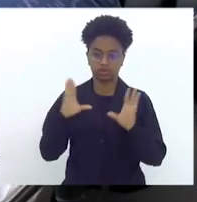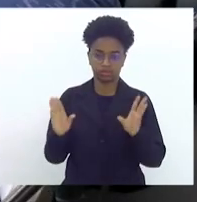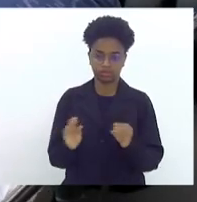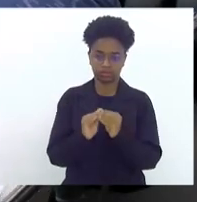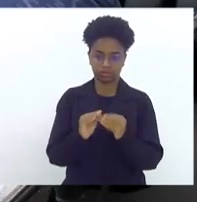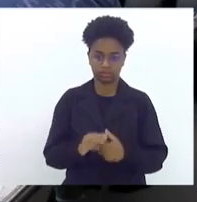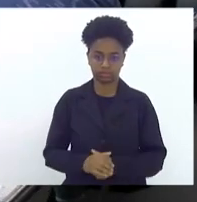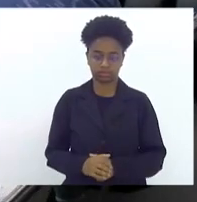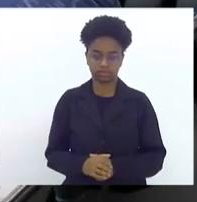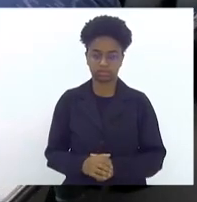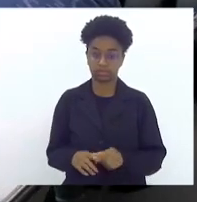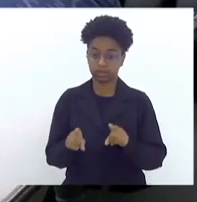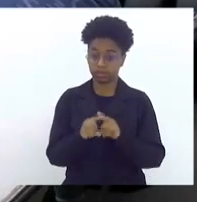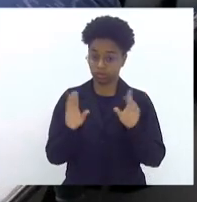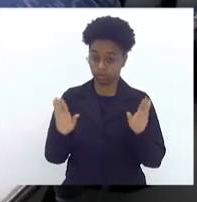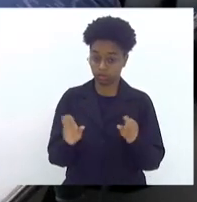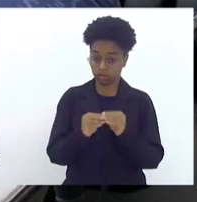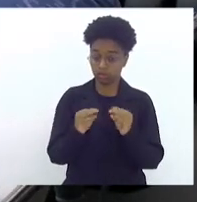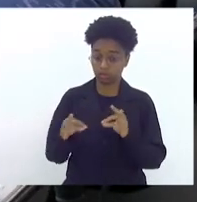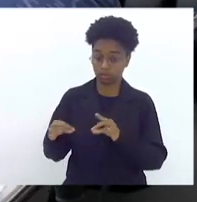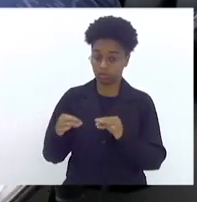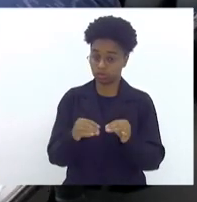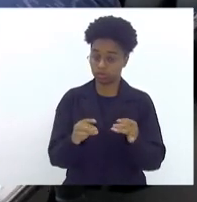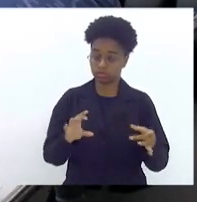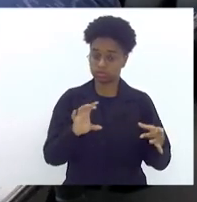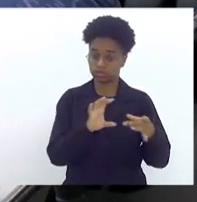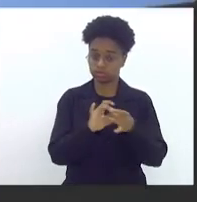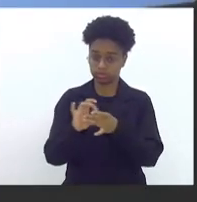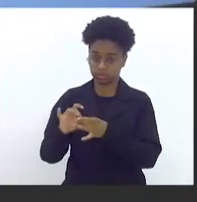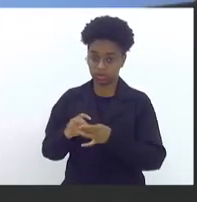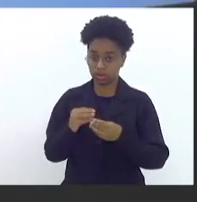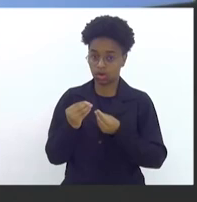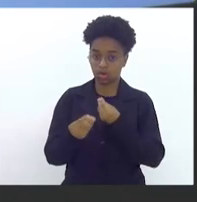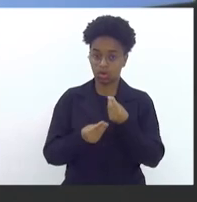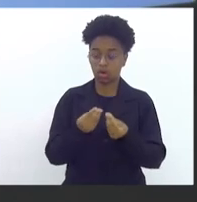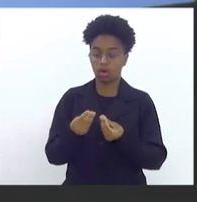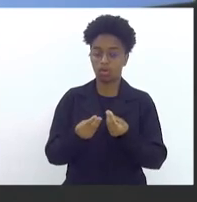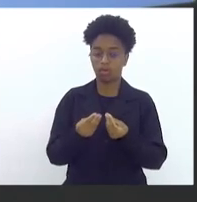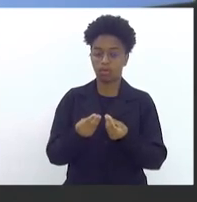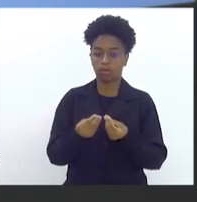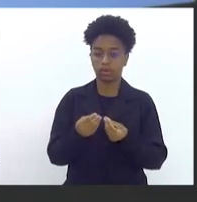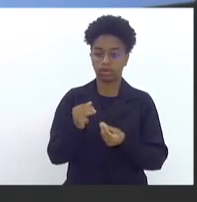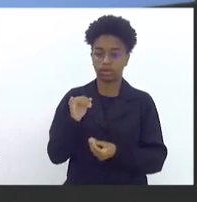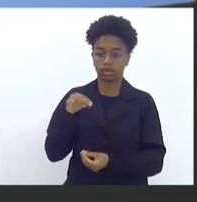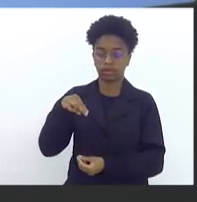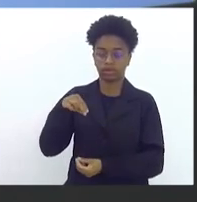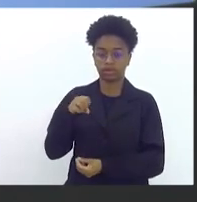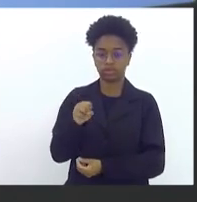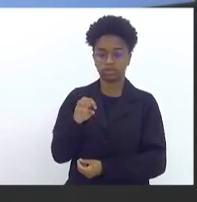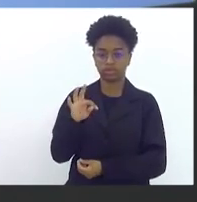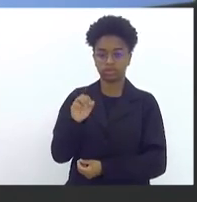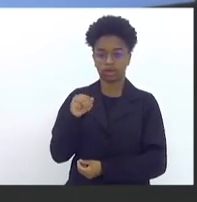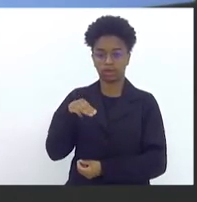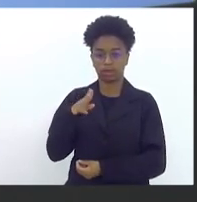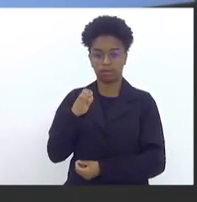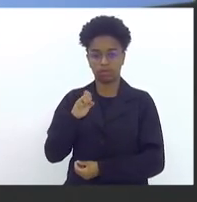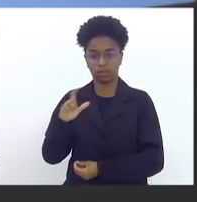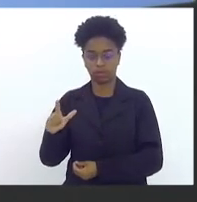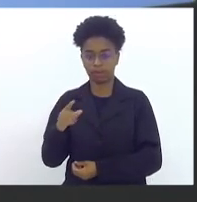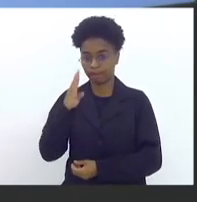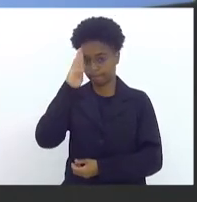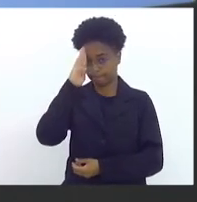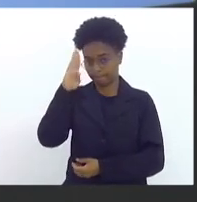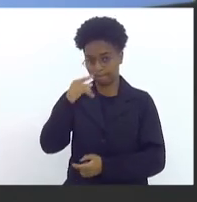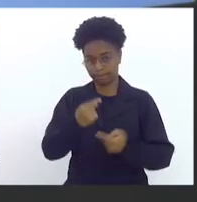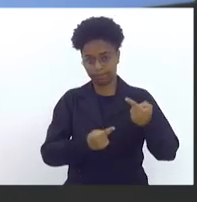e as conclusões são todas baseados com os ditanos com os princípios da convenção de Istambul né que é o principal tratado internacional